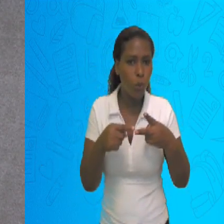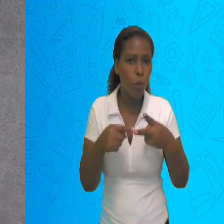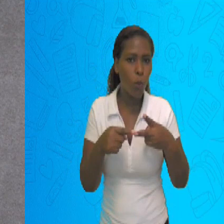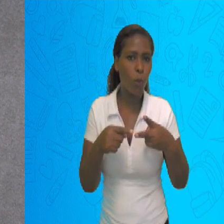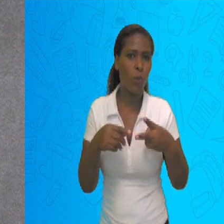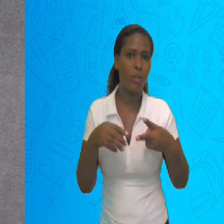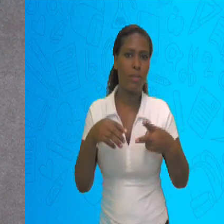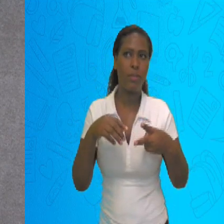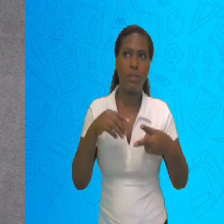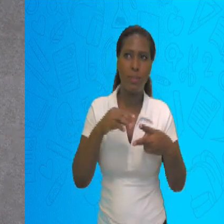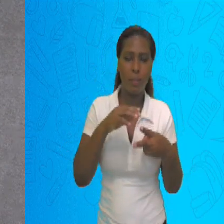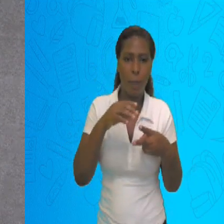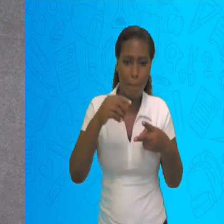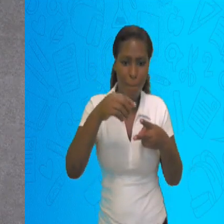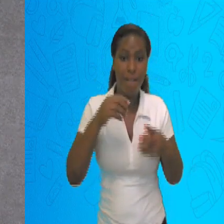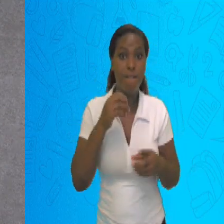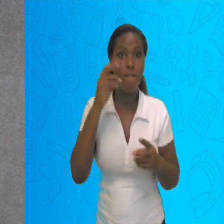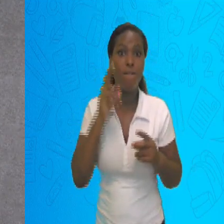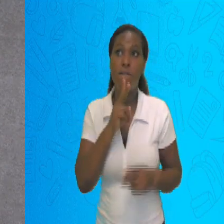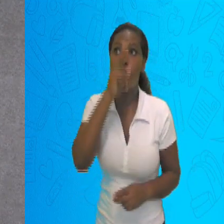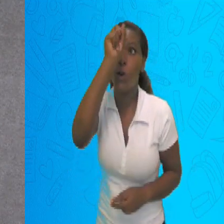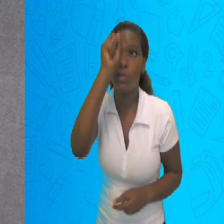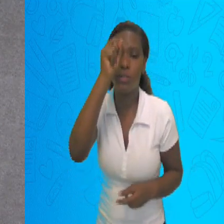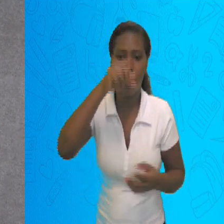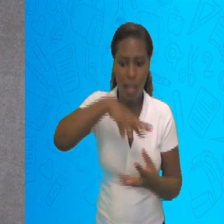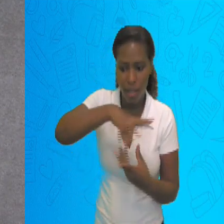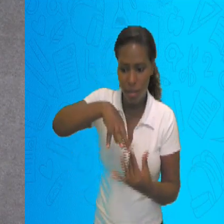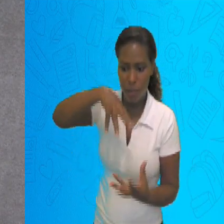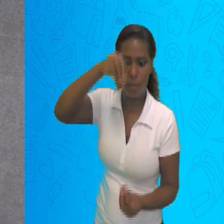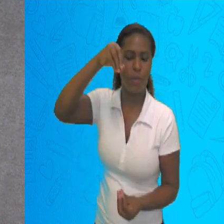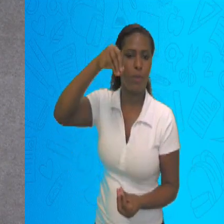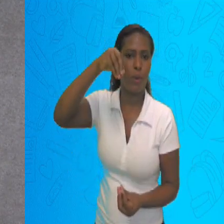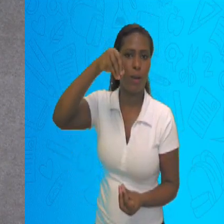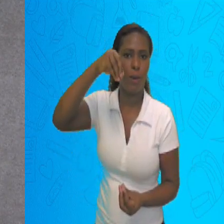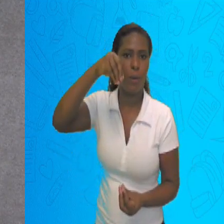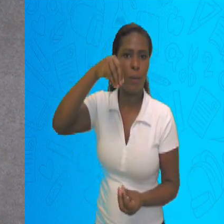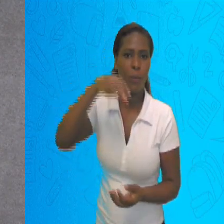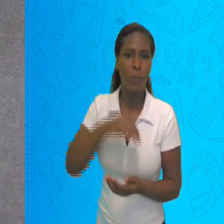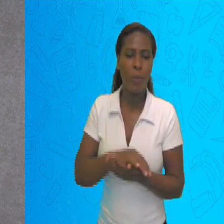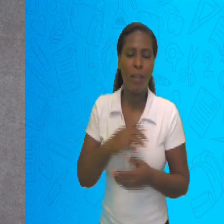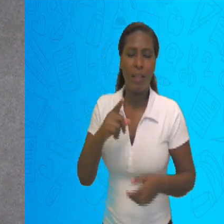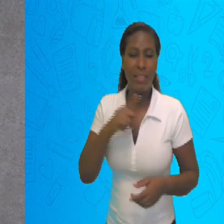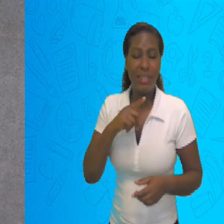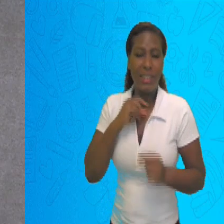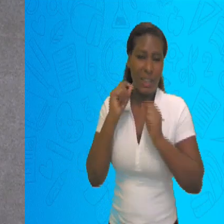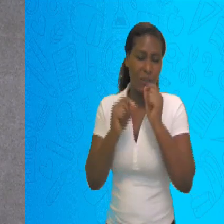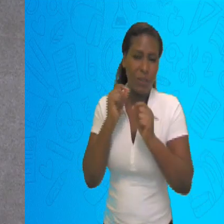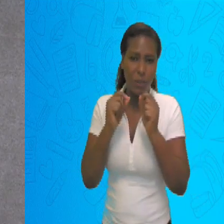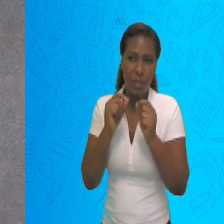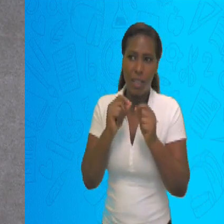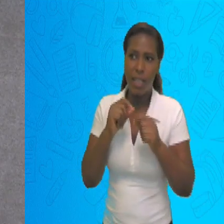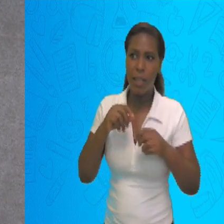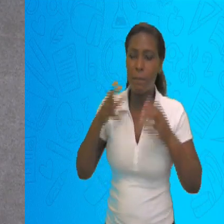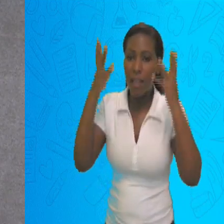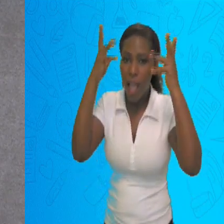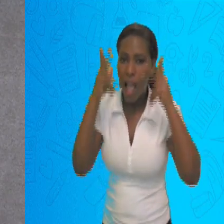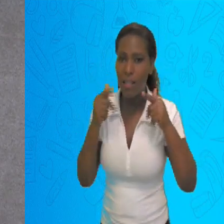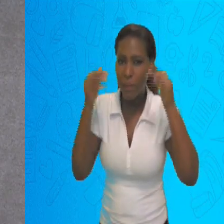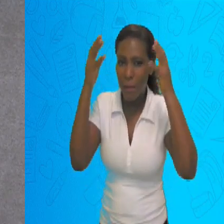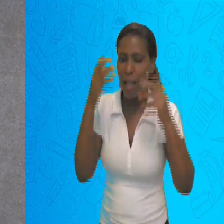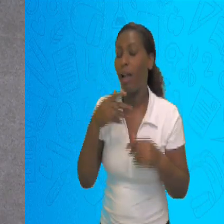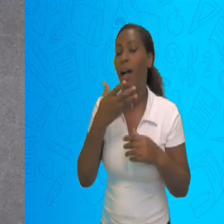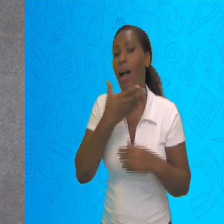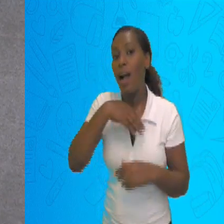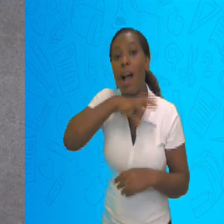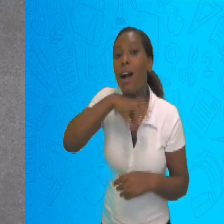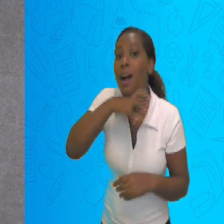em potências espirituais encarnadas por animais, na existência de pessoas que poderiam estabelecer contato